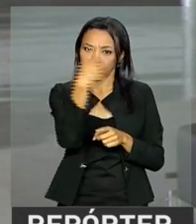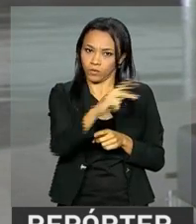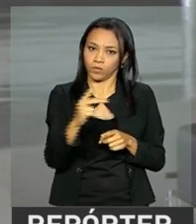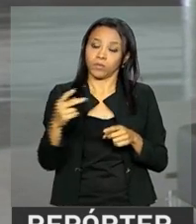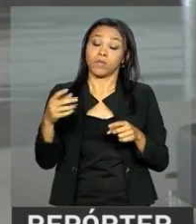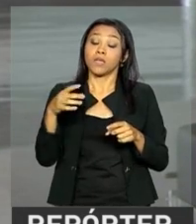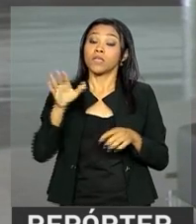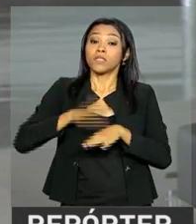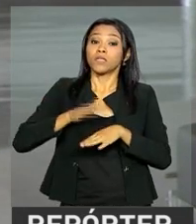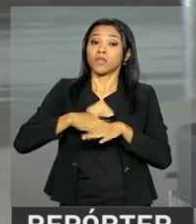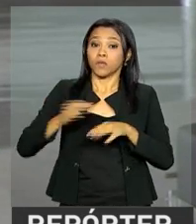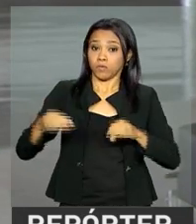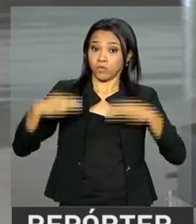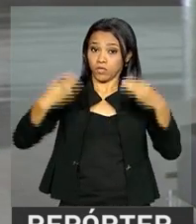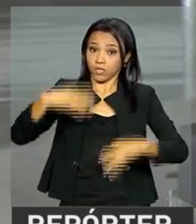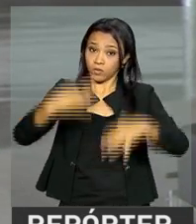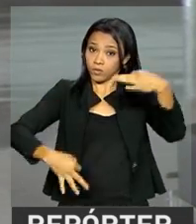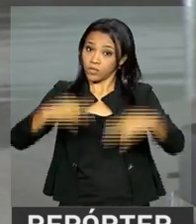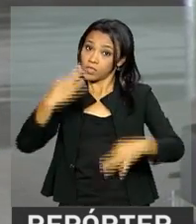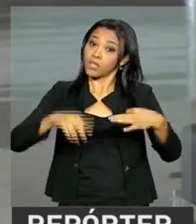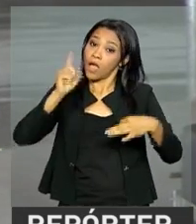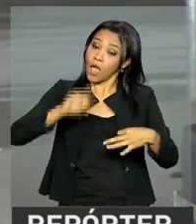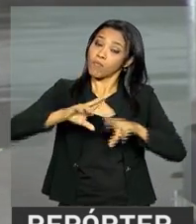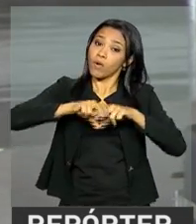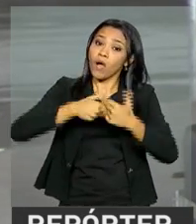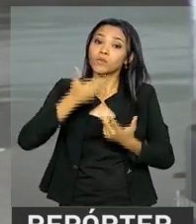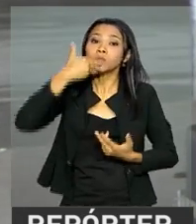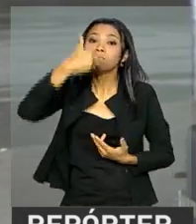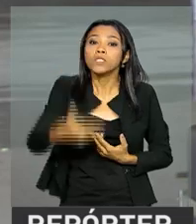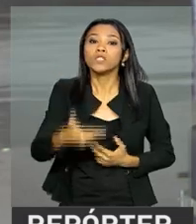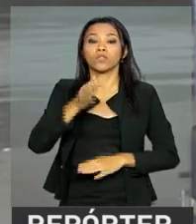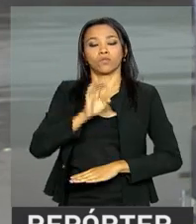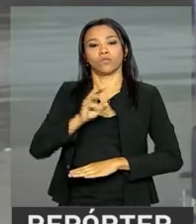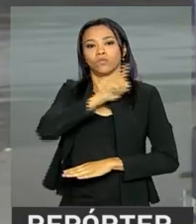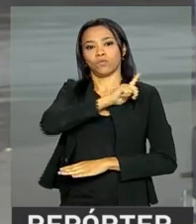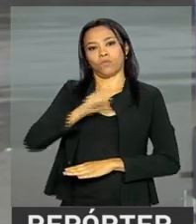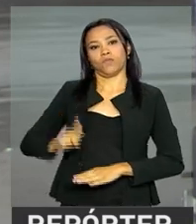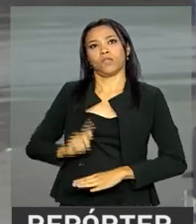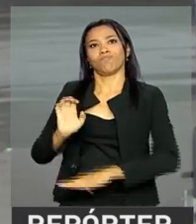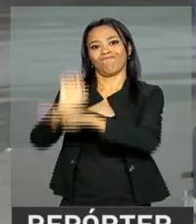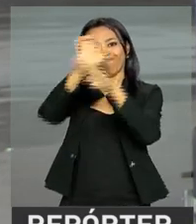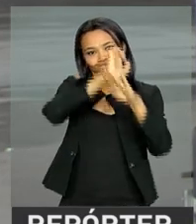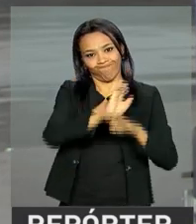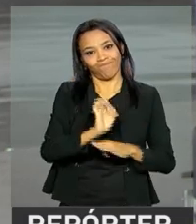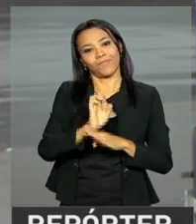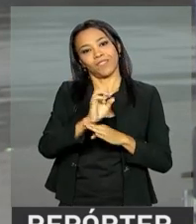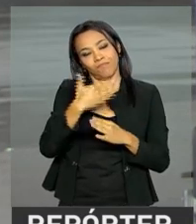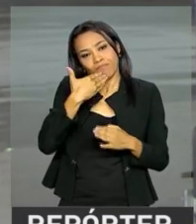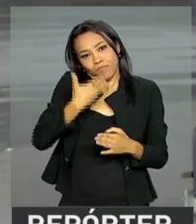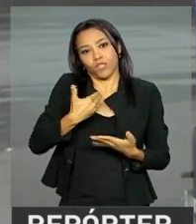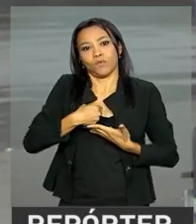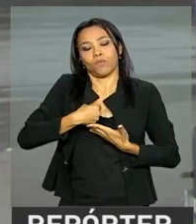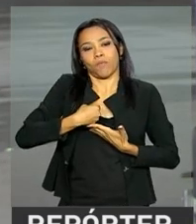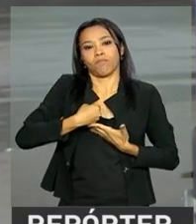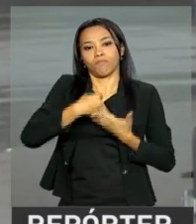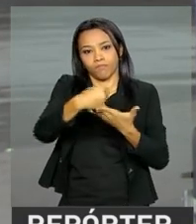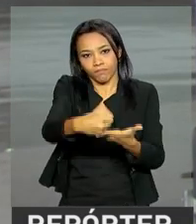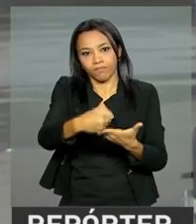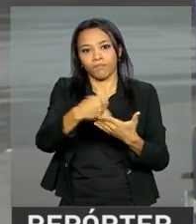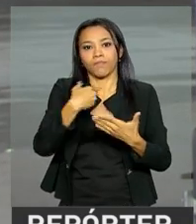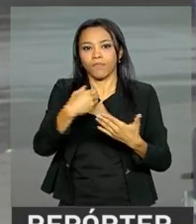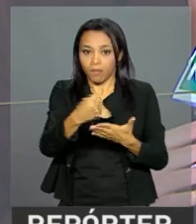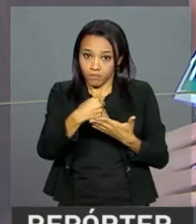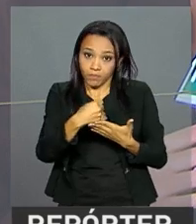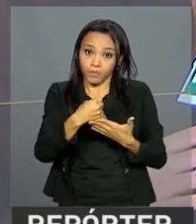Justiça atende ao pedido dos governadores que solicitaram auxílio Federal para a questão penitenciária Leandra com